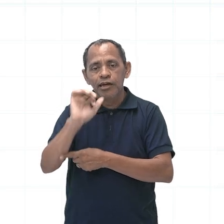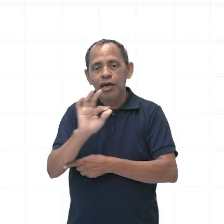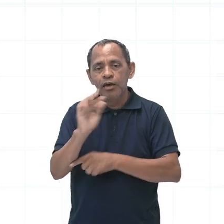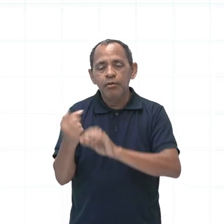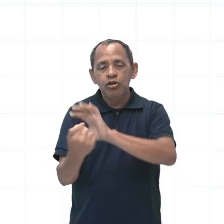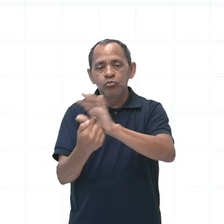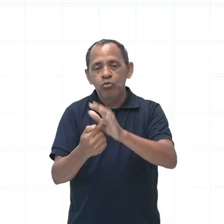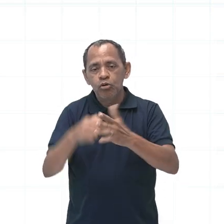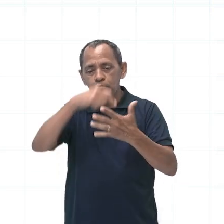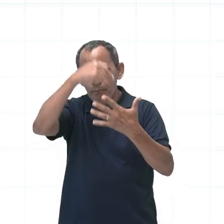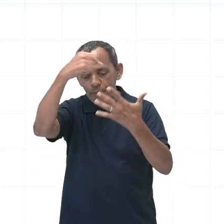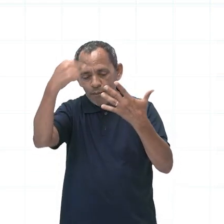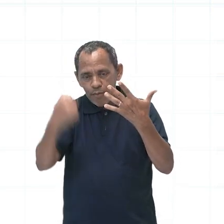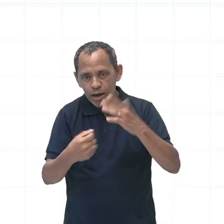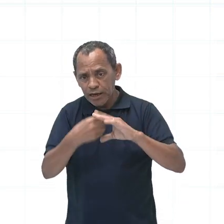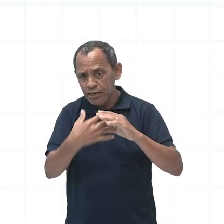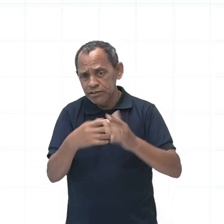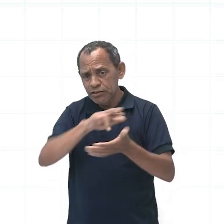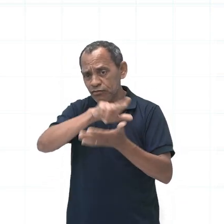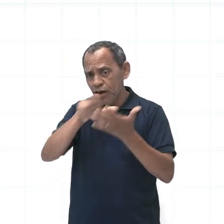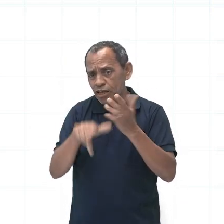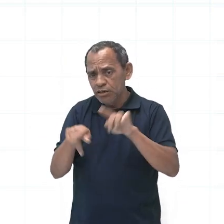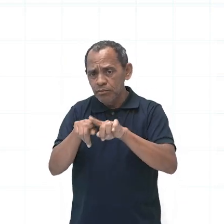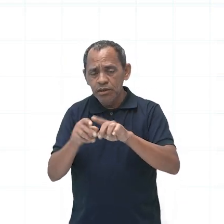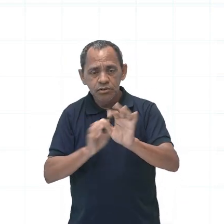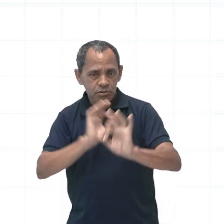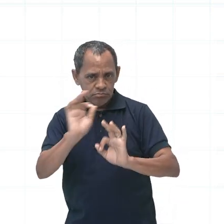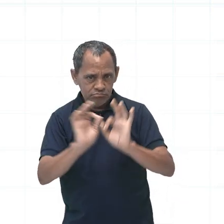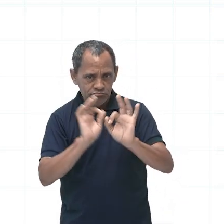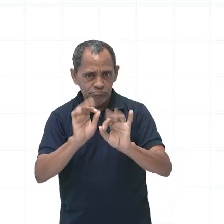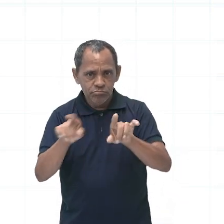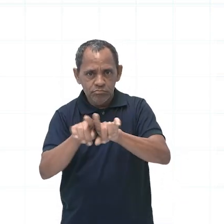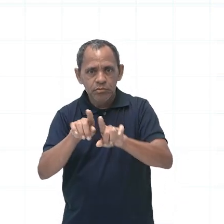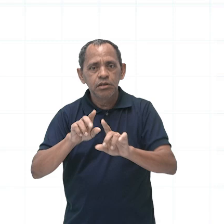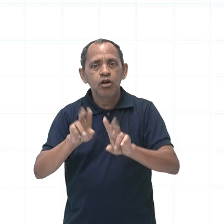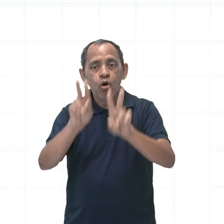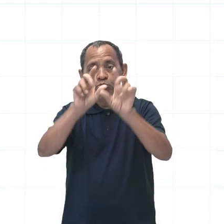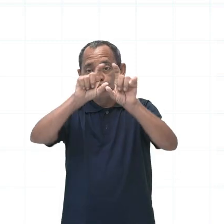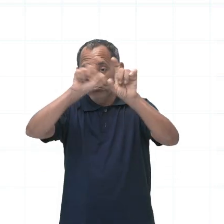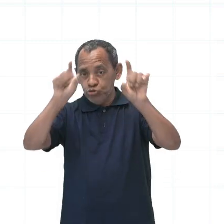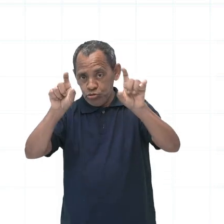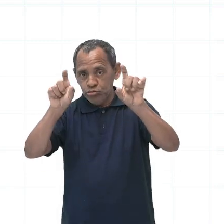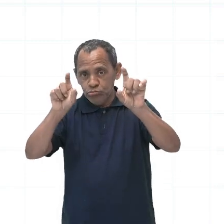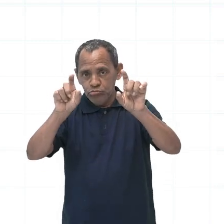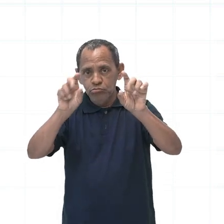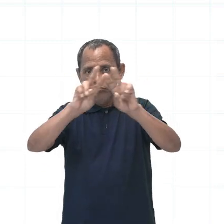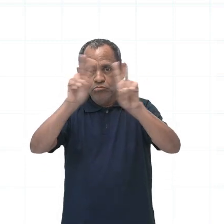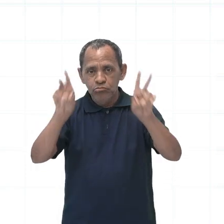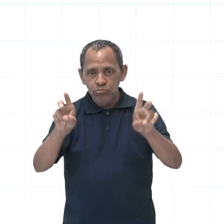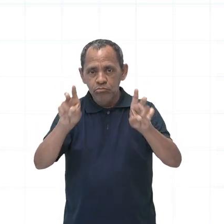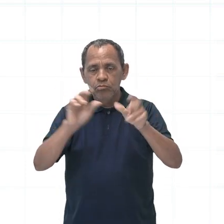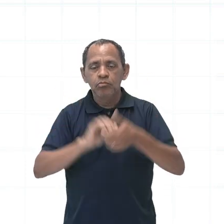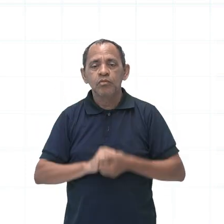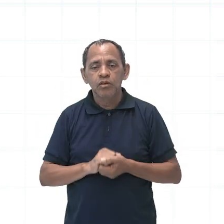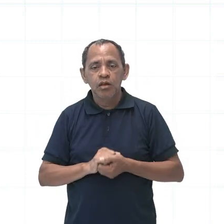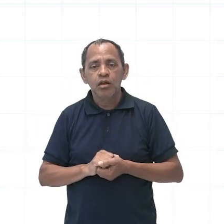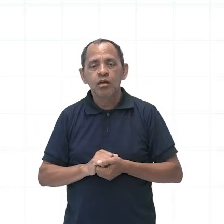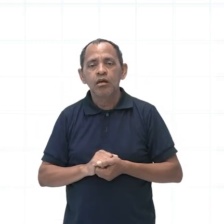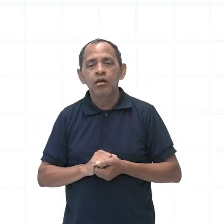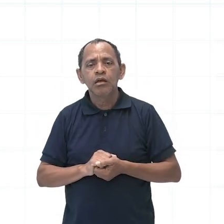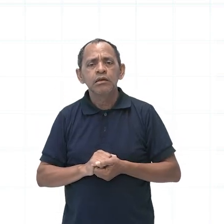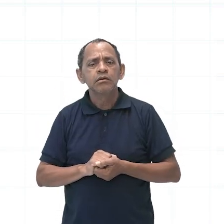diversos elementos aí que são construídos. Observem que nós temos aí o título, mais uma vez, Desenrola Brasil. O